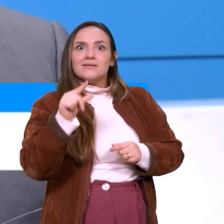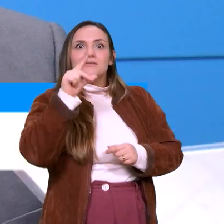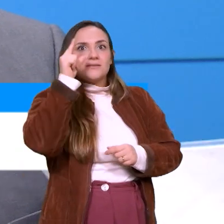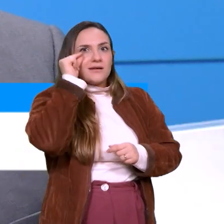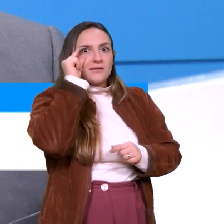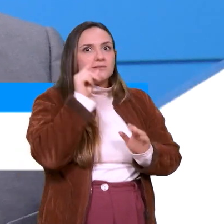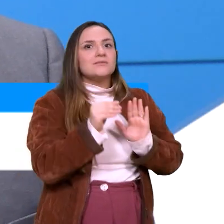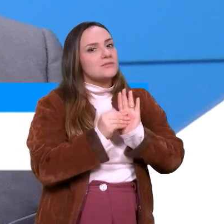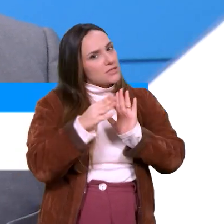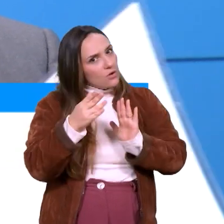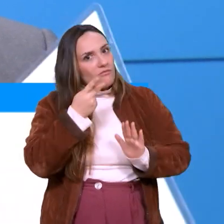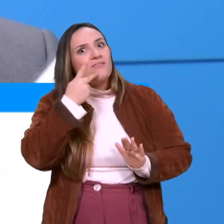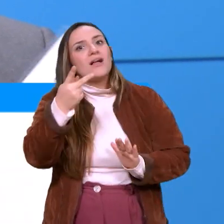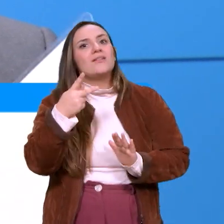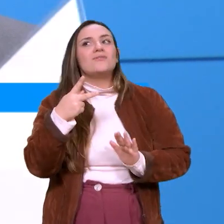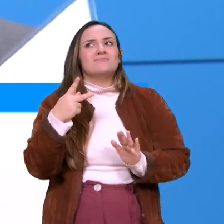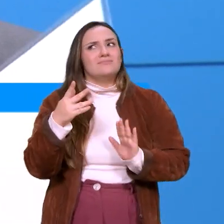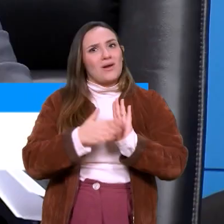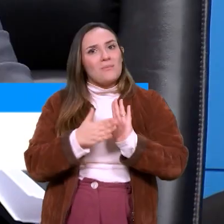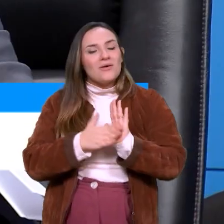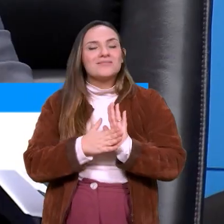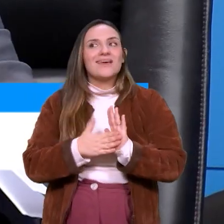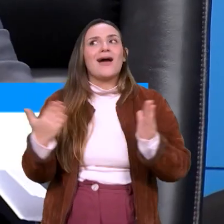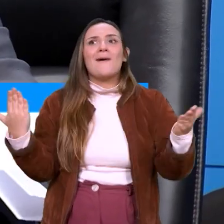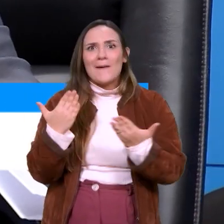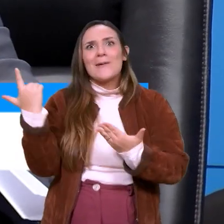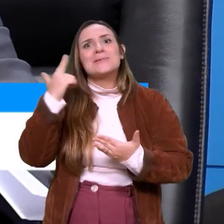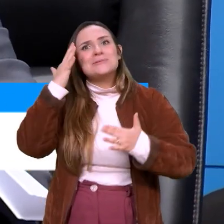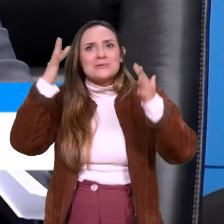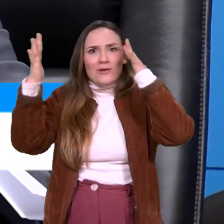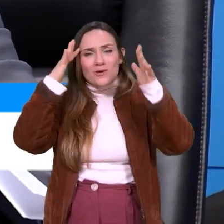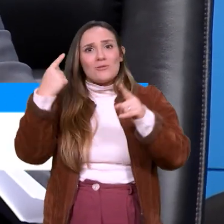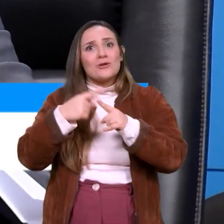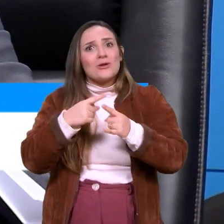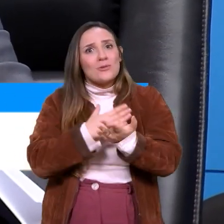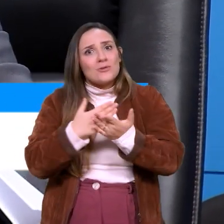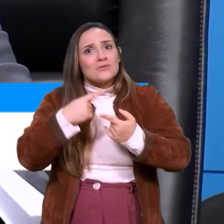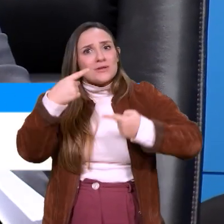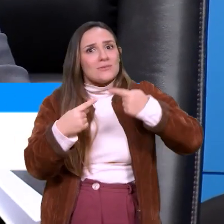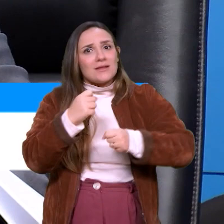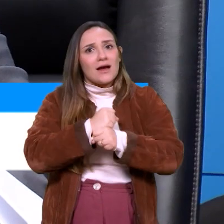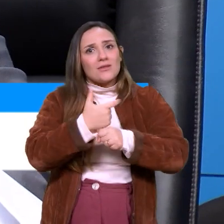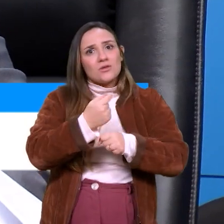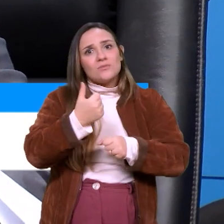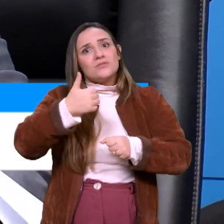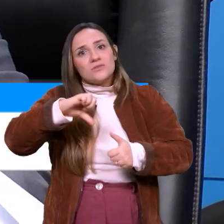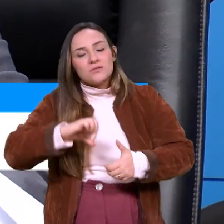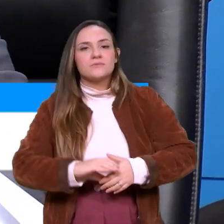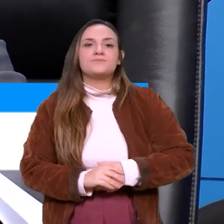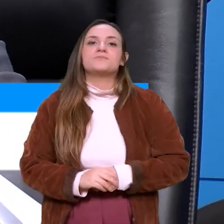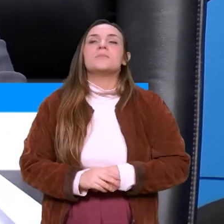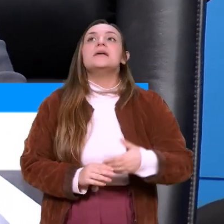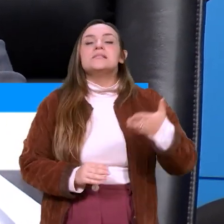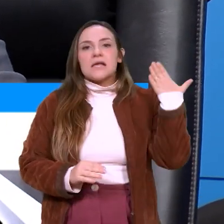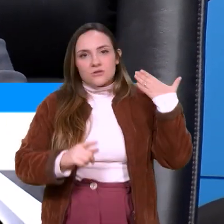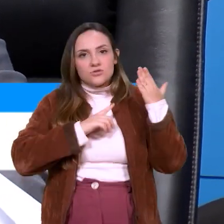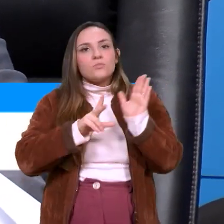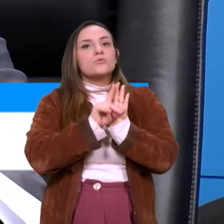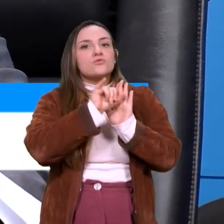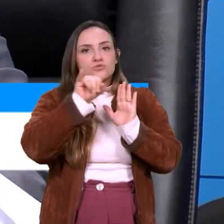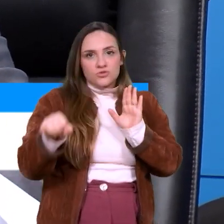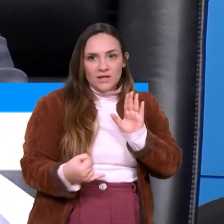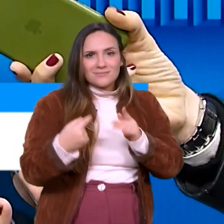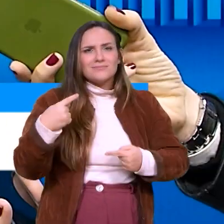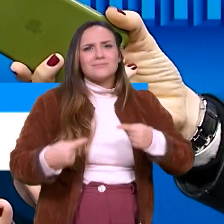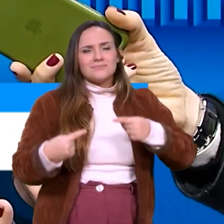da indicação do presidente da Casa de Leis, que vê a concretização de um debate iniciado em 2019.